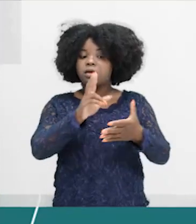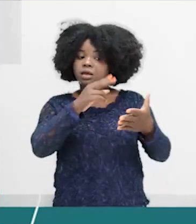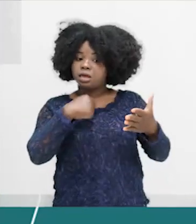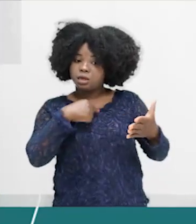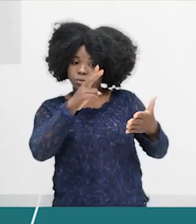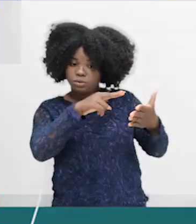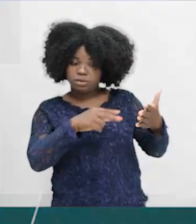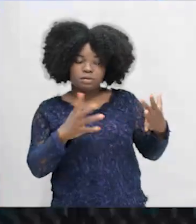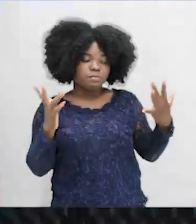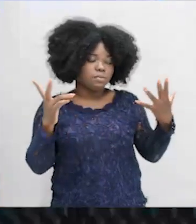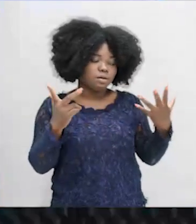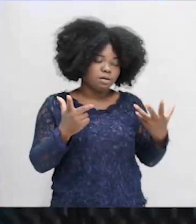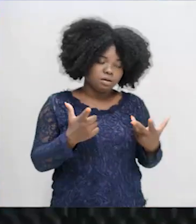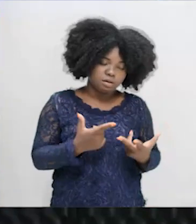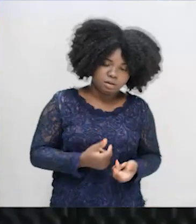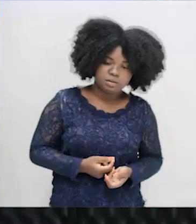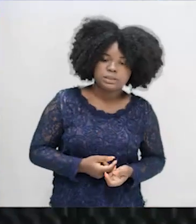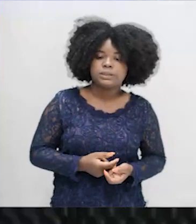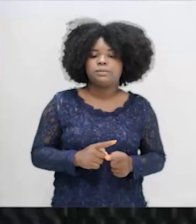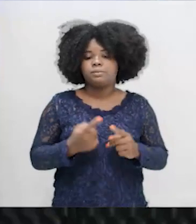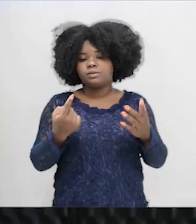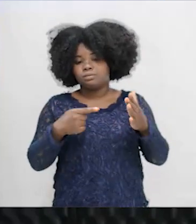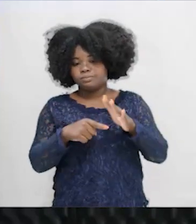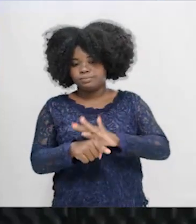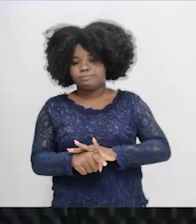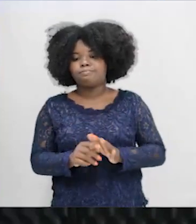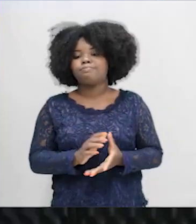é excelente, mas é densa,